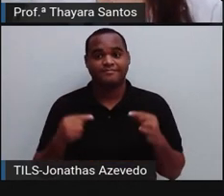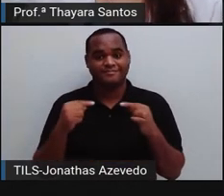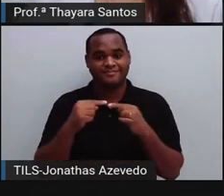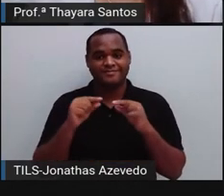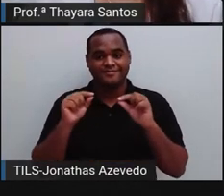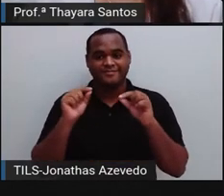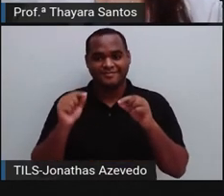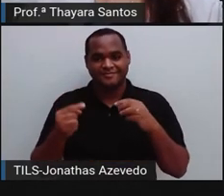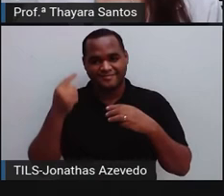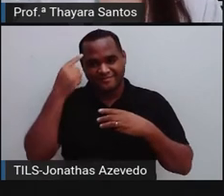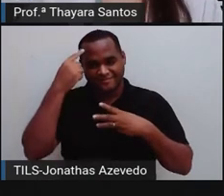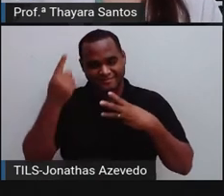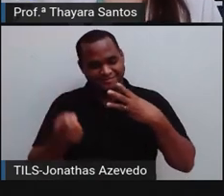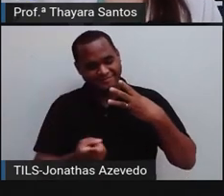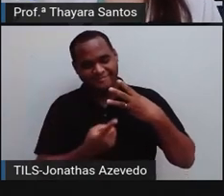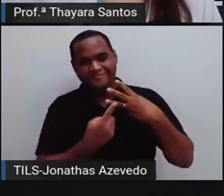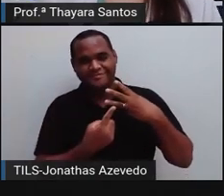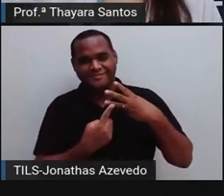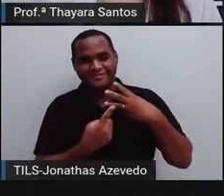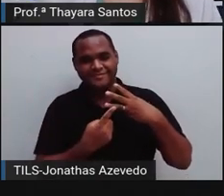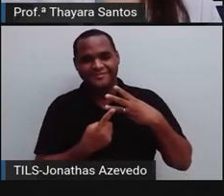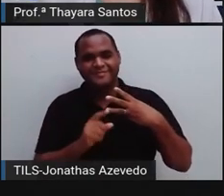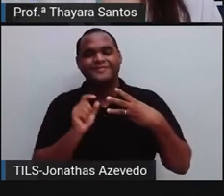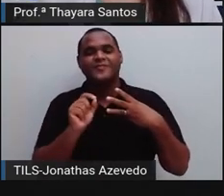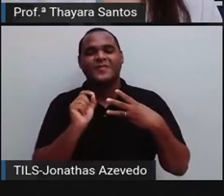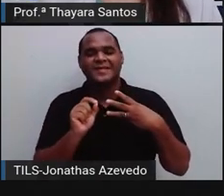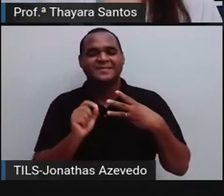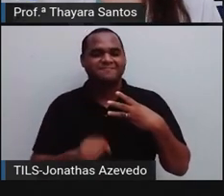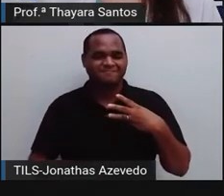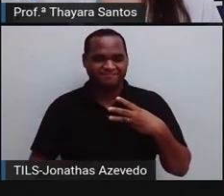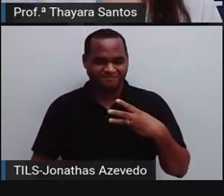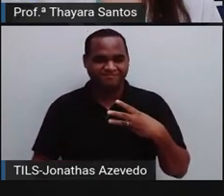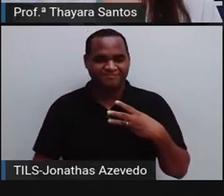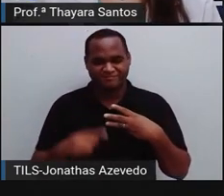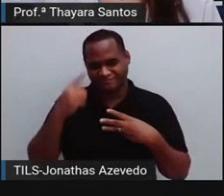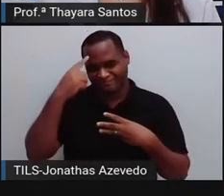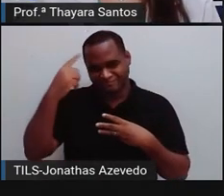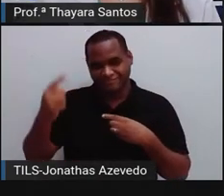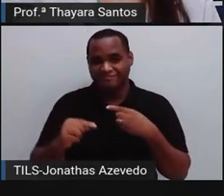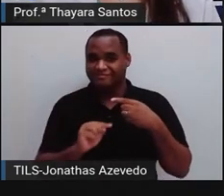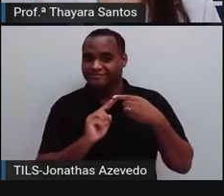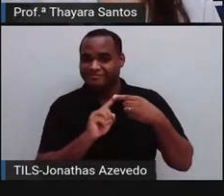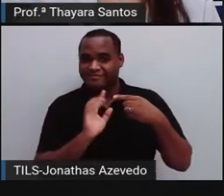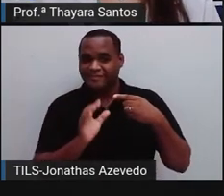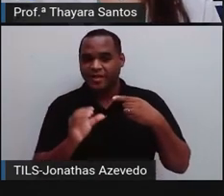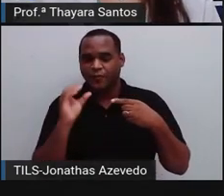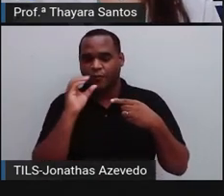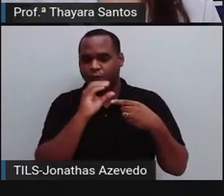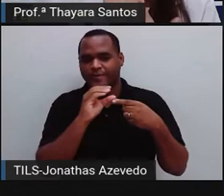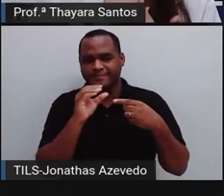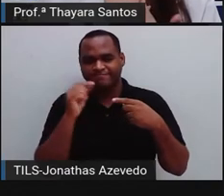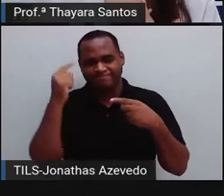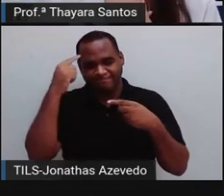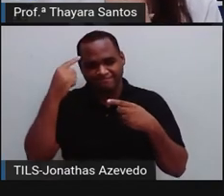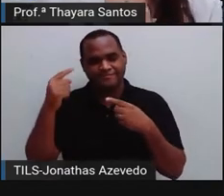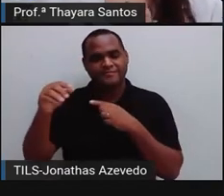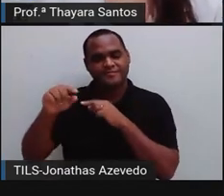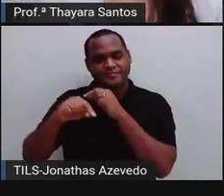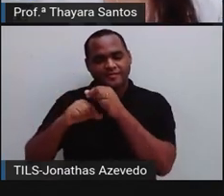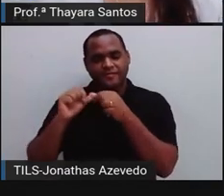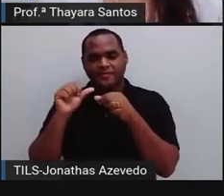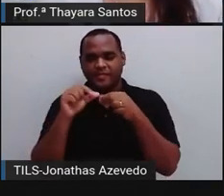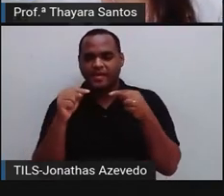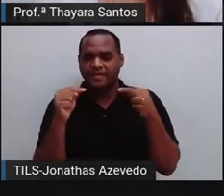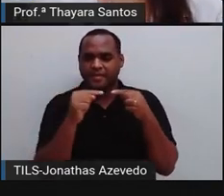Agora sim, a gente vai descobrir o que é essa tal dessa sensação térmica. A gente já viu calor está